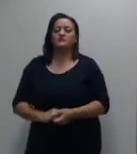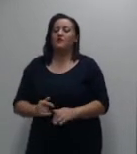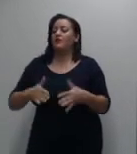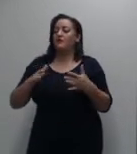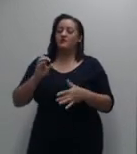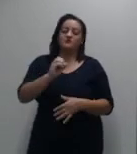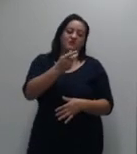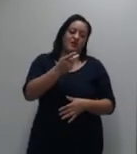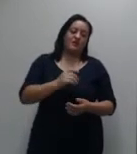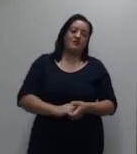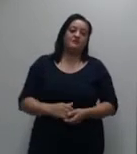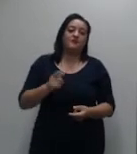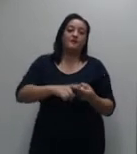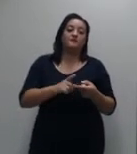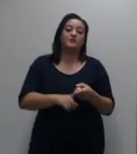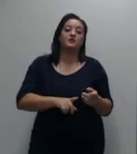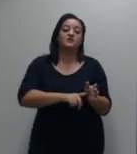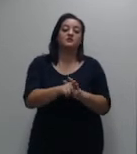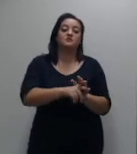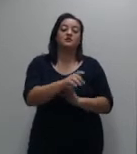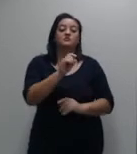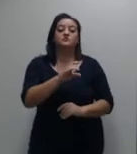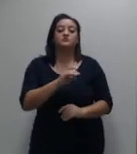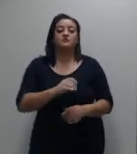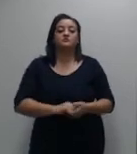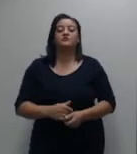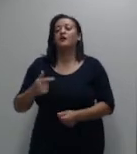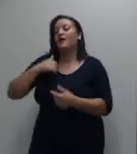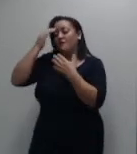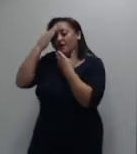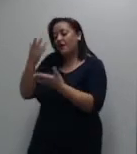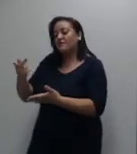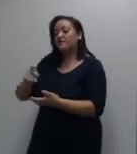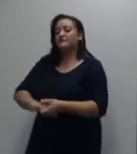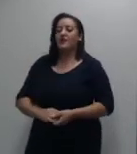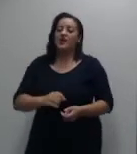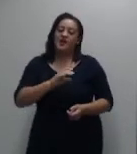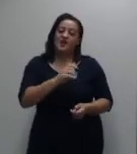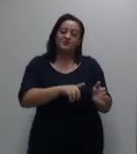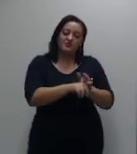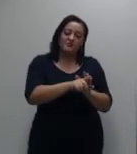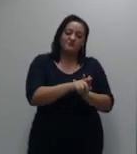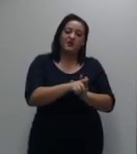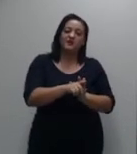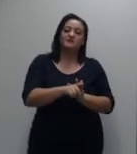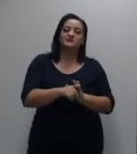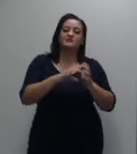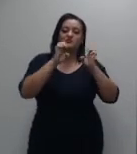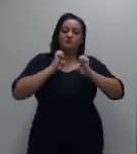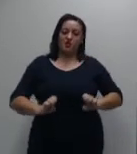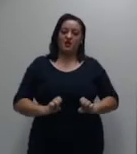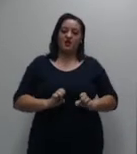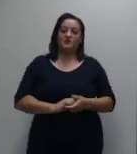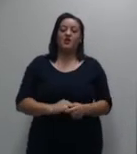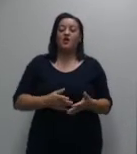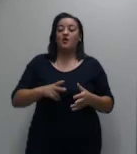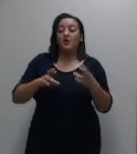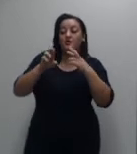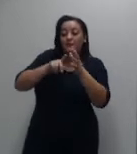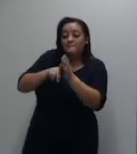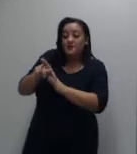era porque são só de curso FIES quando eu vi vossa excelência enquanto